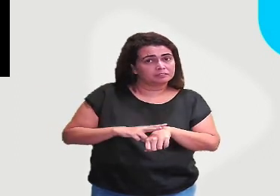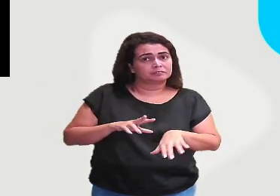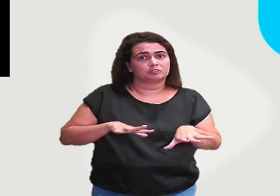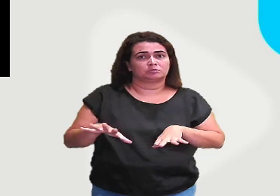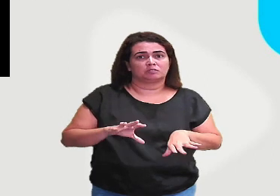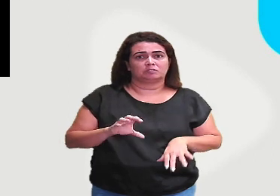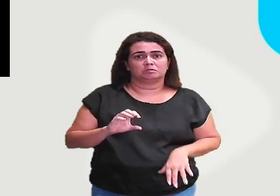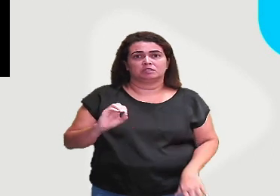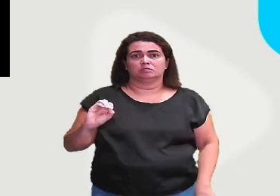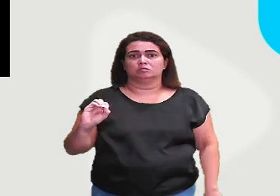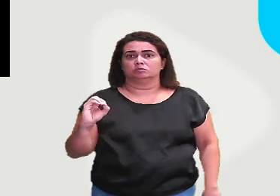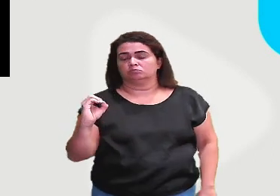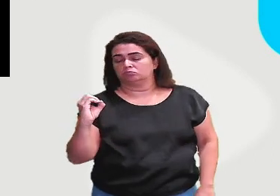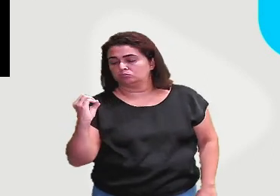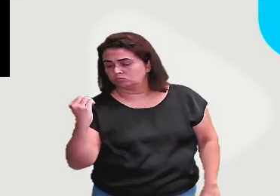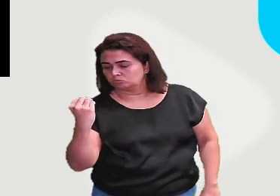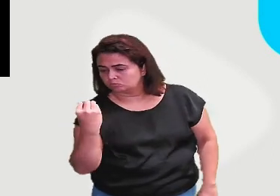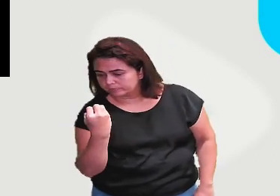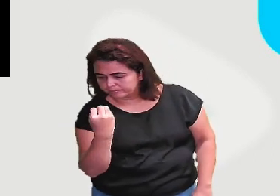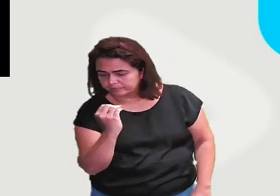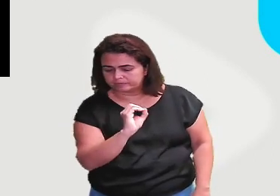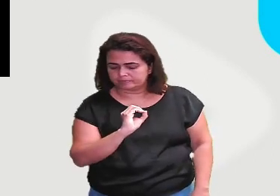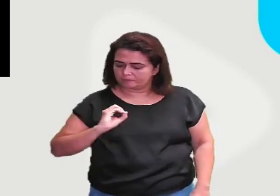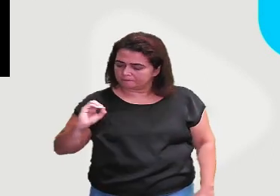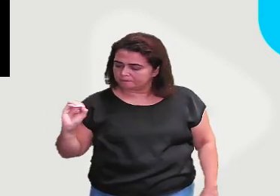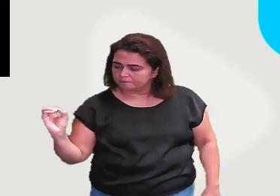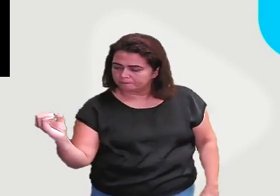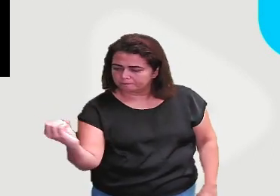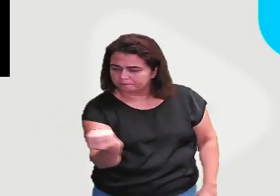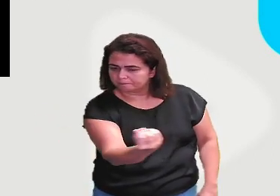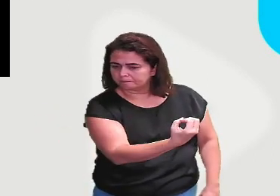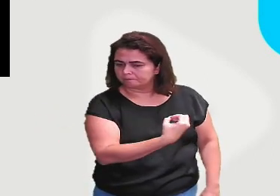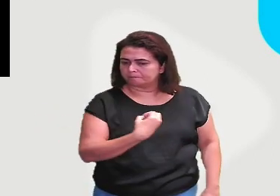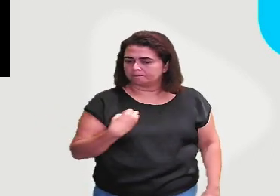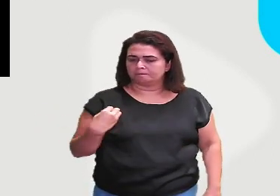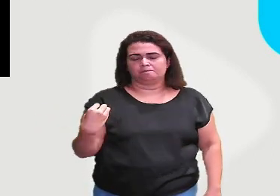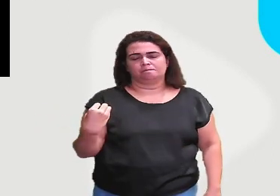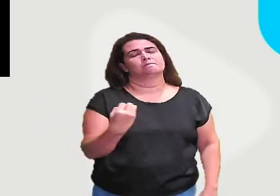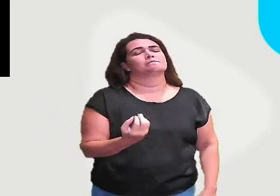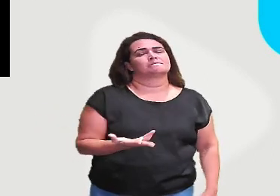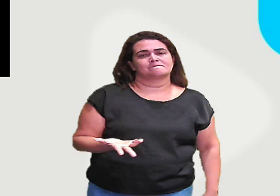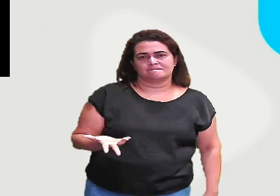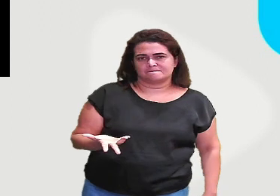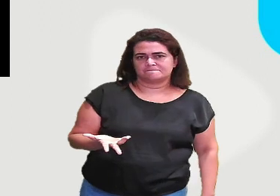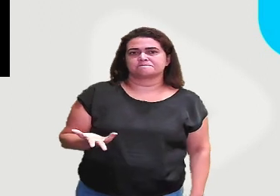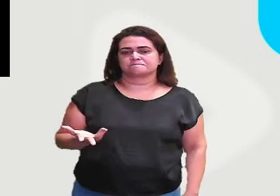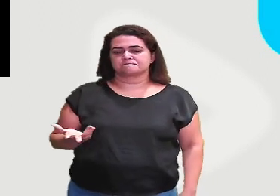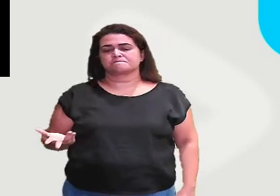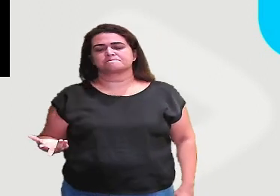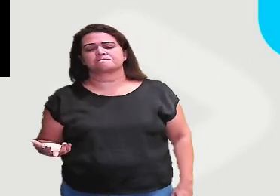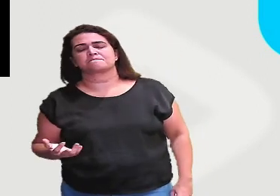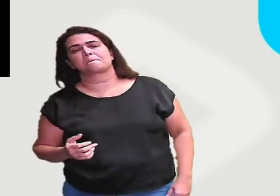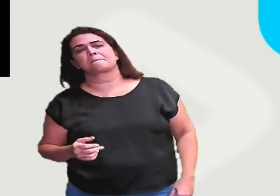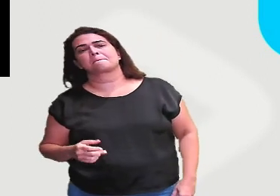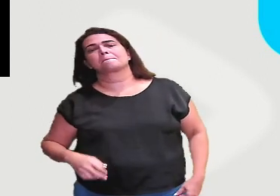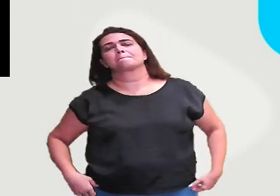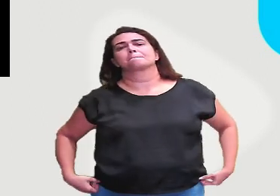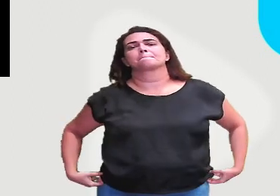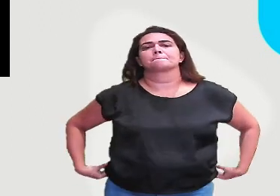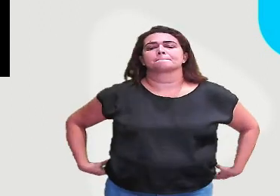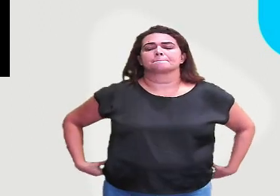observar, né, as duas formas, dois principais movimentos da Terra sendo realizados, né, de um plano só,